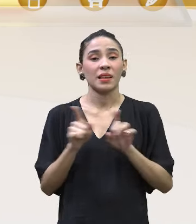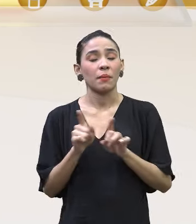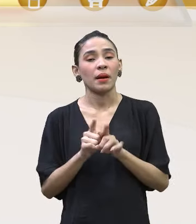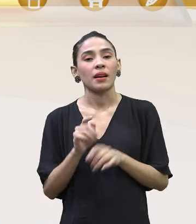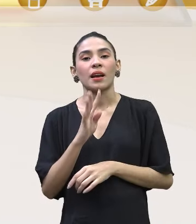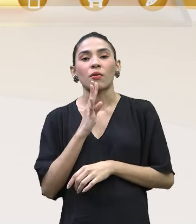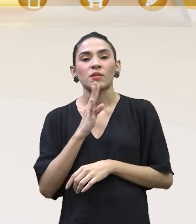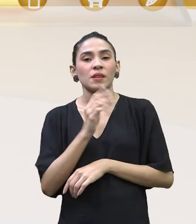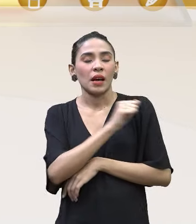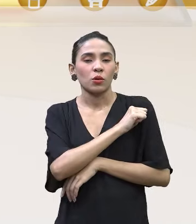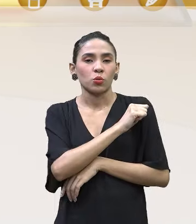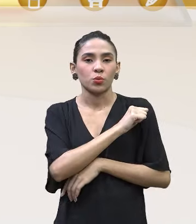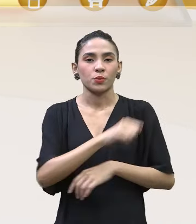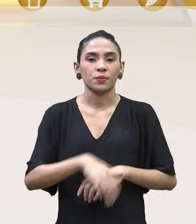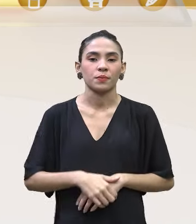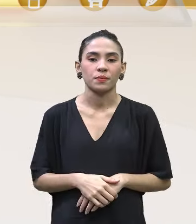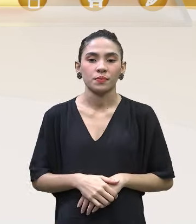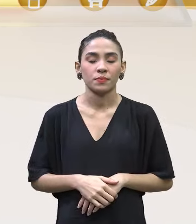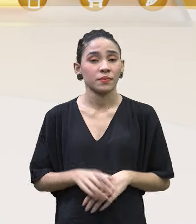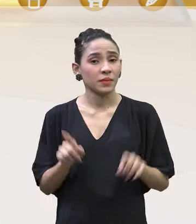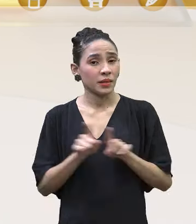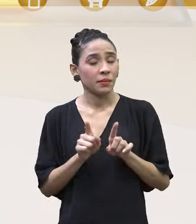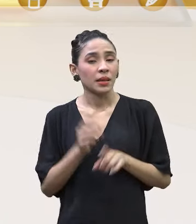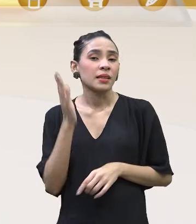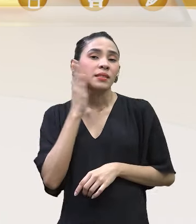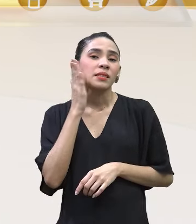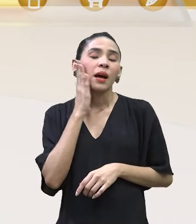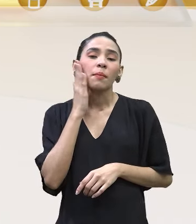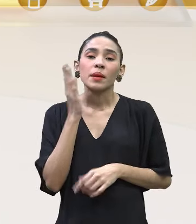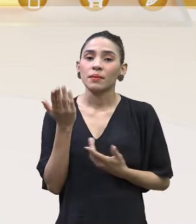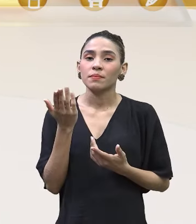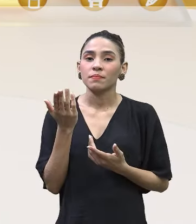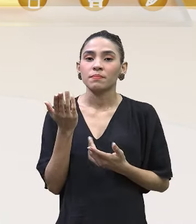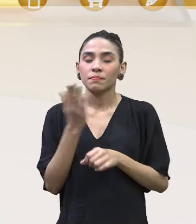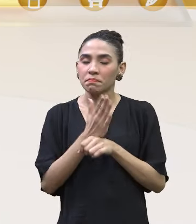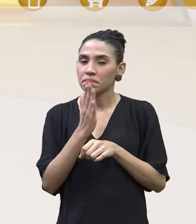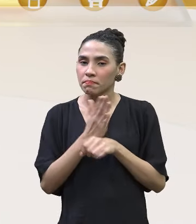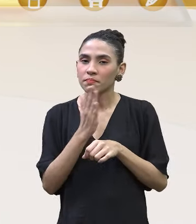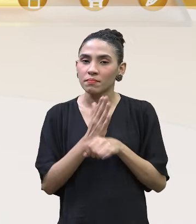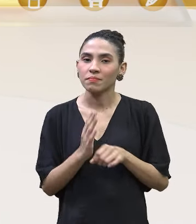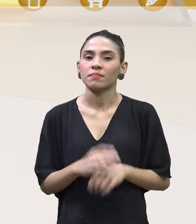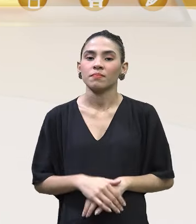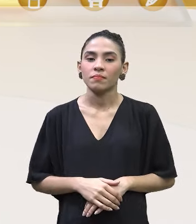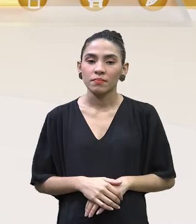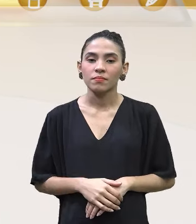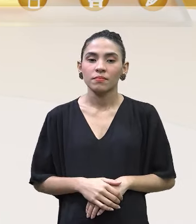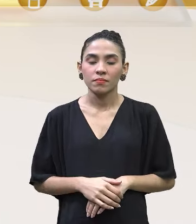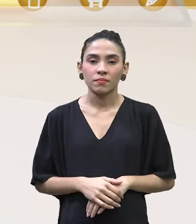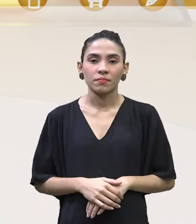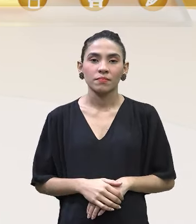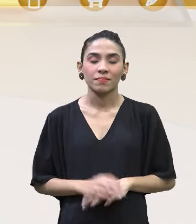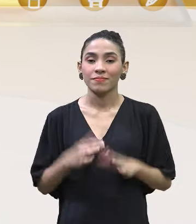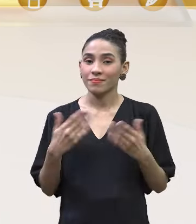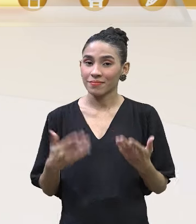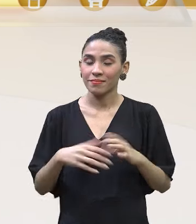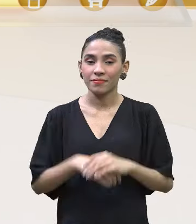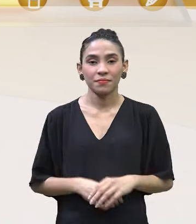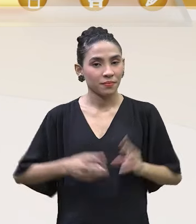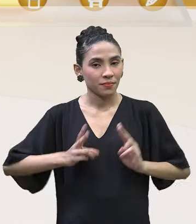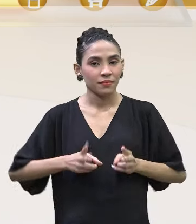alunos conhecerem e saberem até isso for bem prática né bem prática bem bem lgica bem dinâmica bom alunos